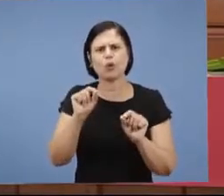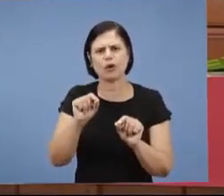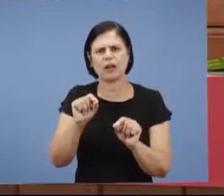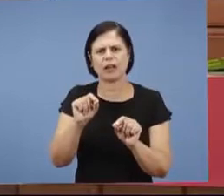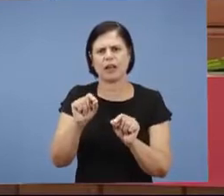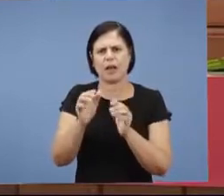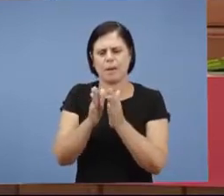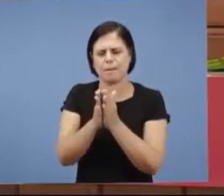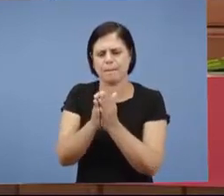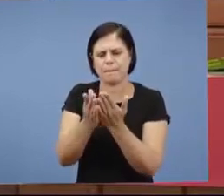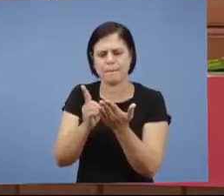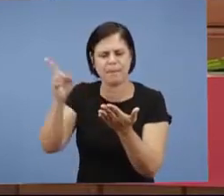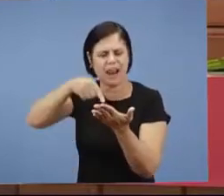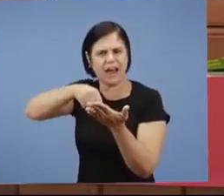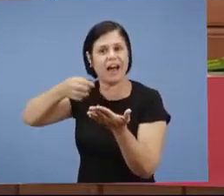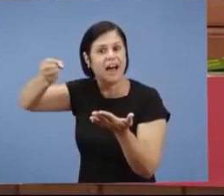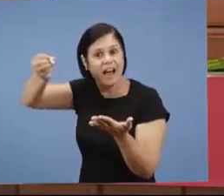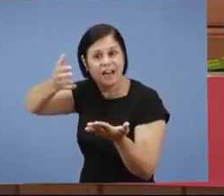palavra revelada,